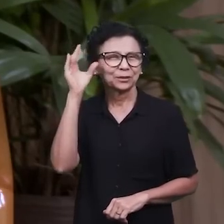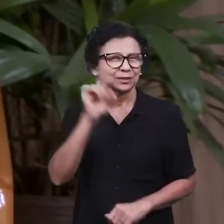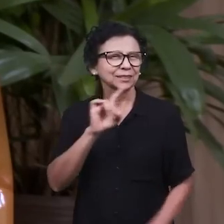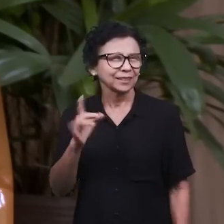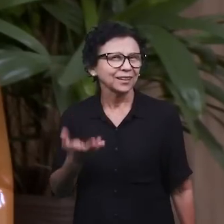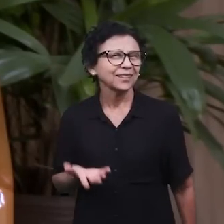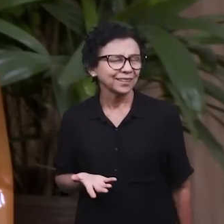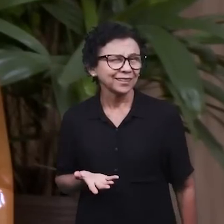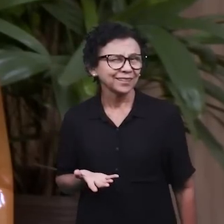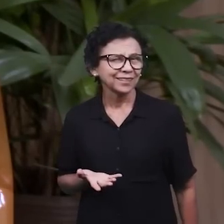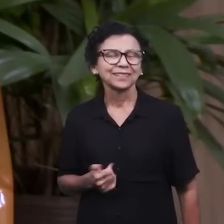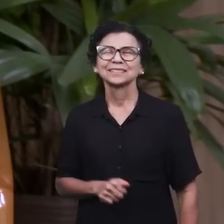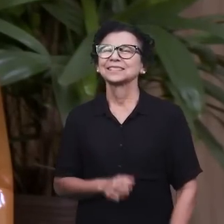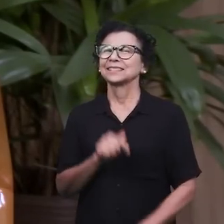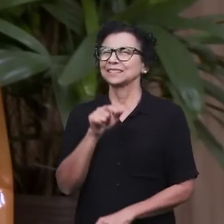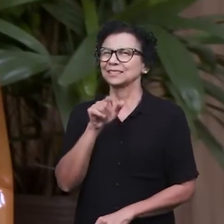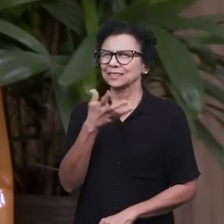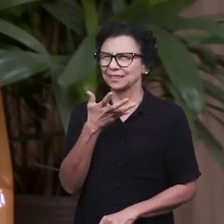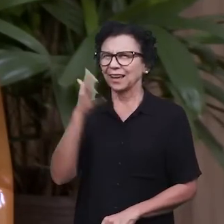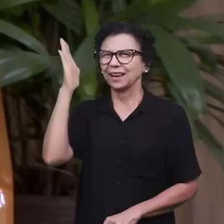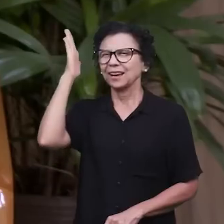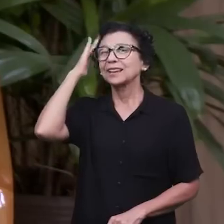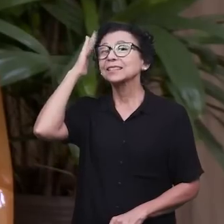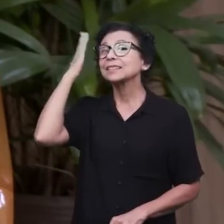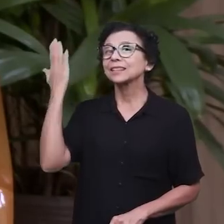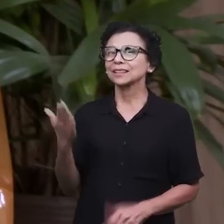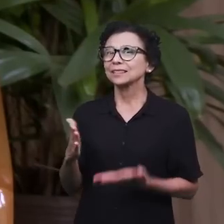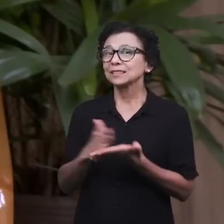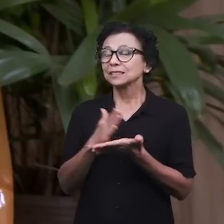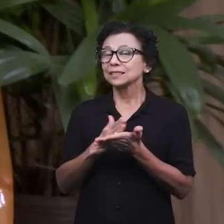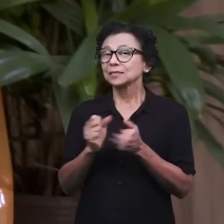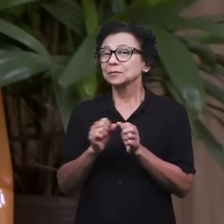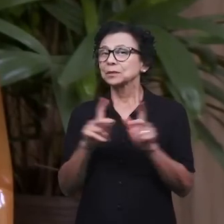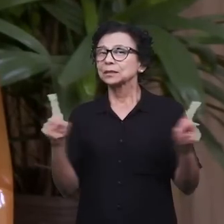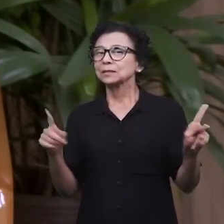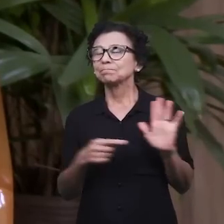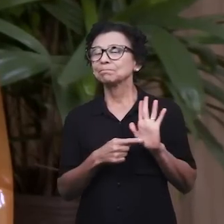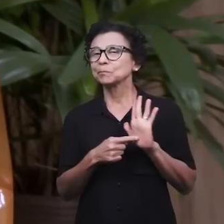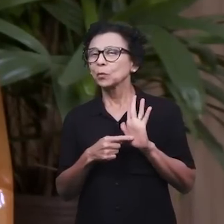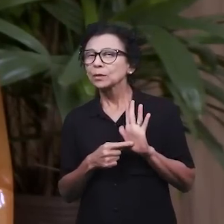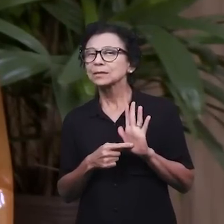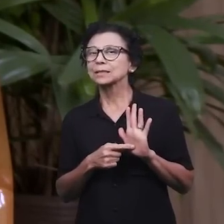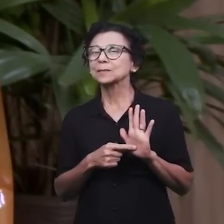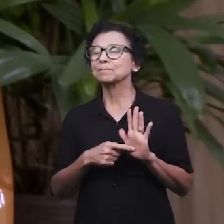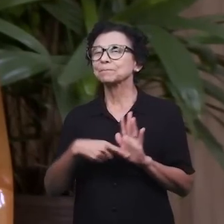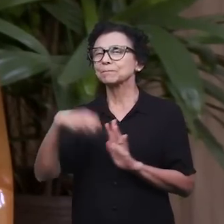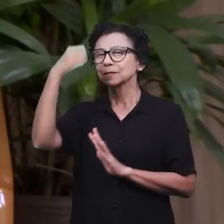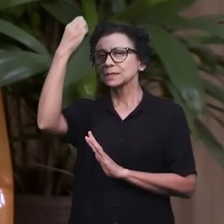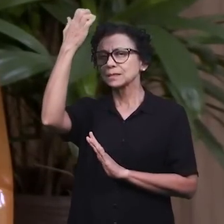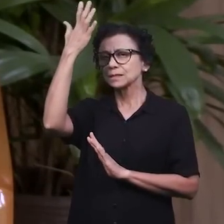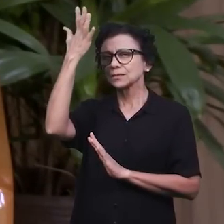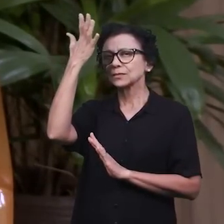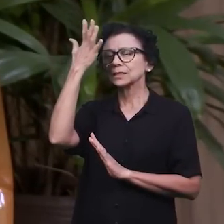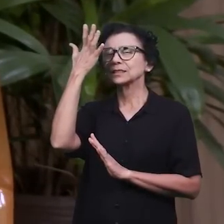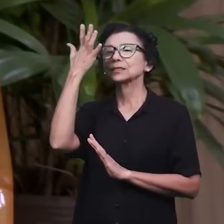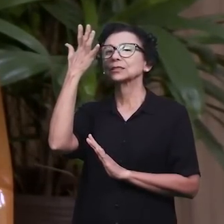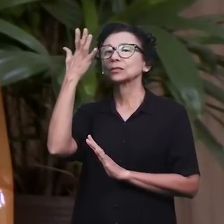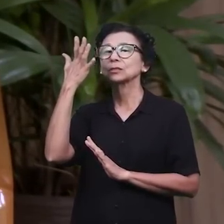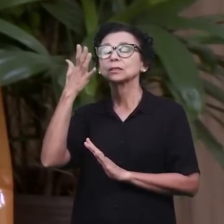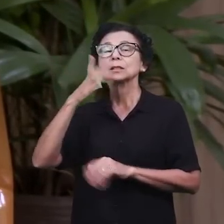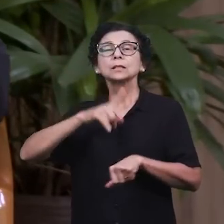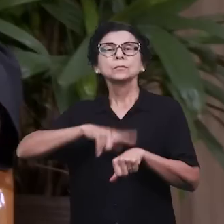nós estamos agora estudando, trazendo, tem como pauta para nós o livro do Apocalipse. Quem não